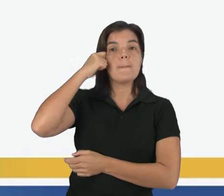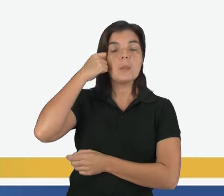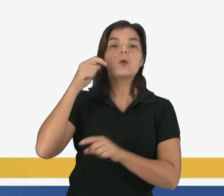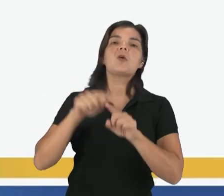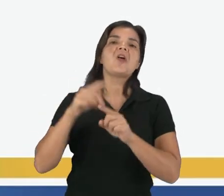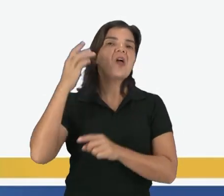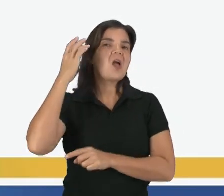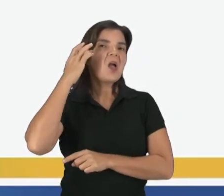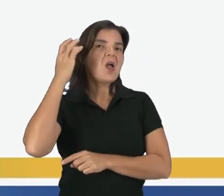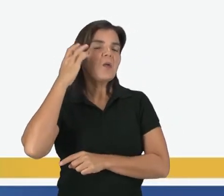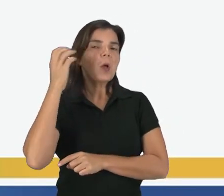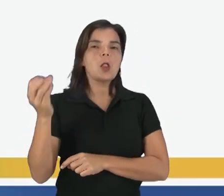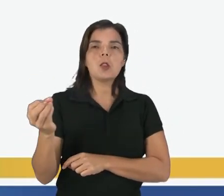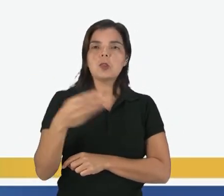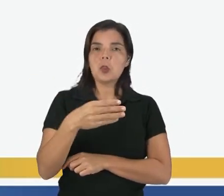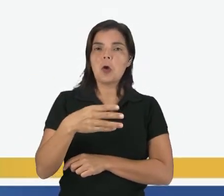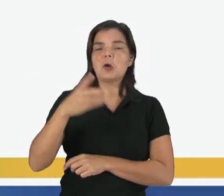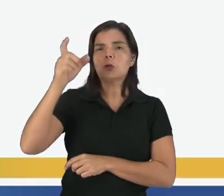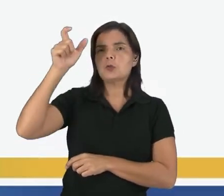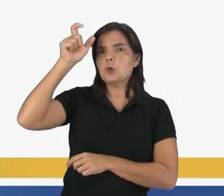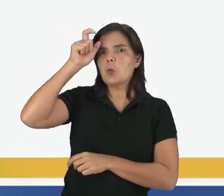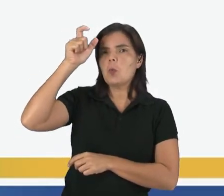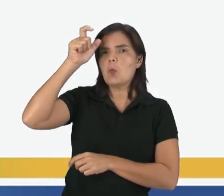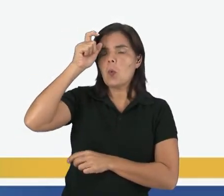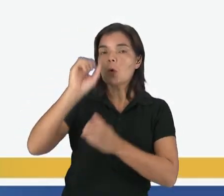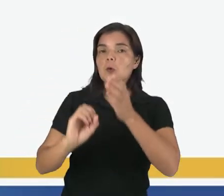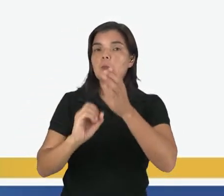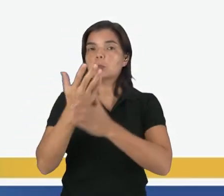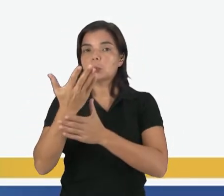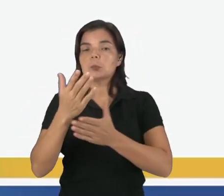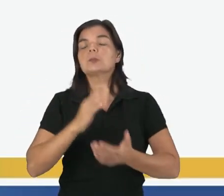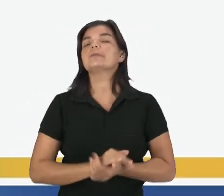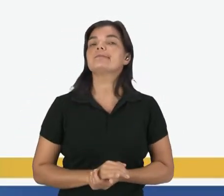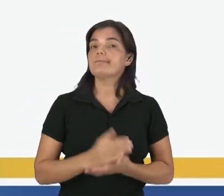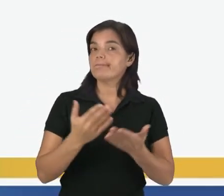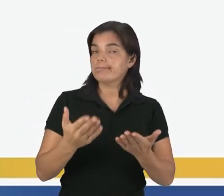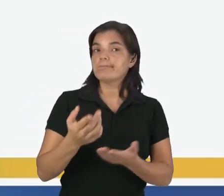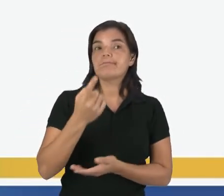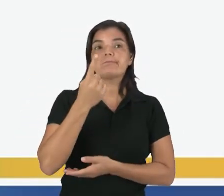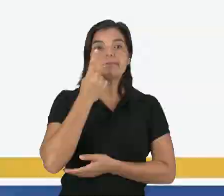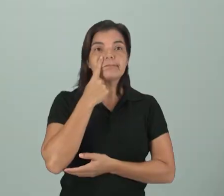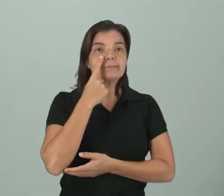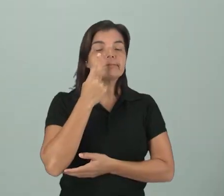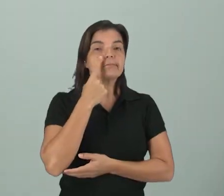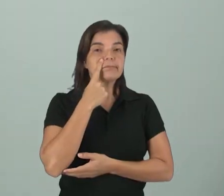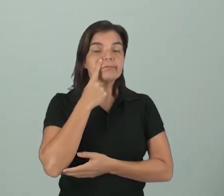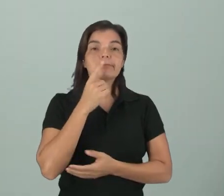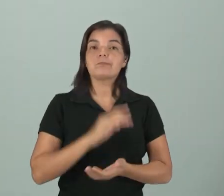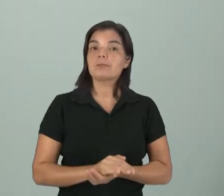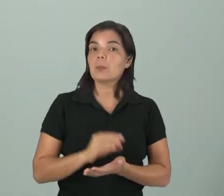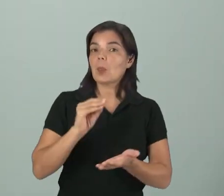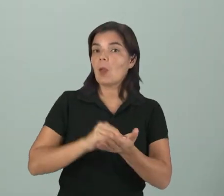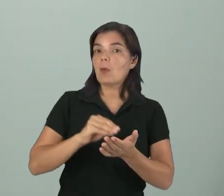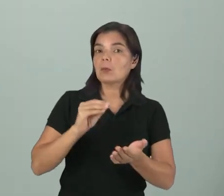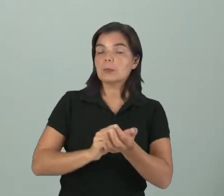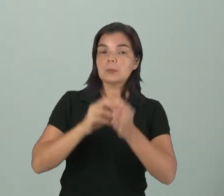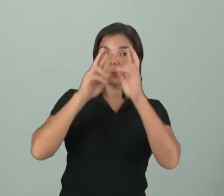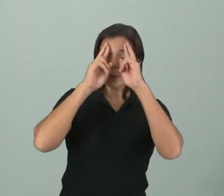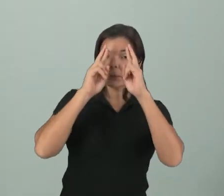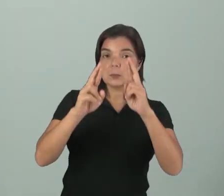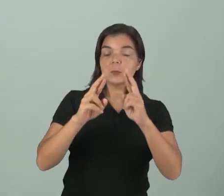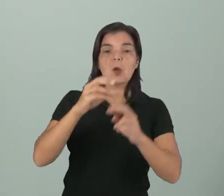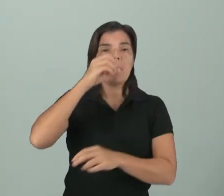que deve ser uma nova espécie de demônio que surgiu nesses tempos. Então vocês veem a total falta de